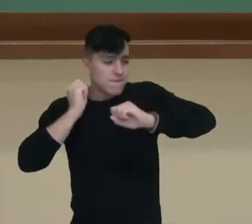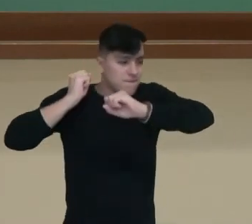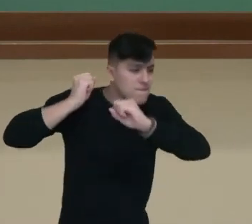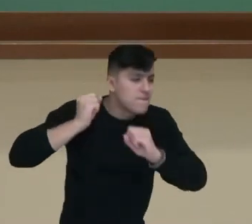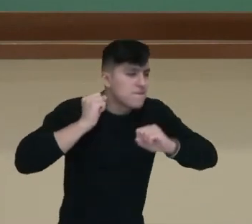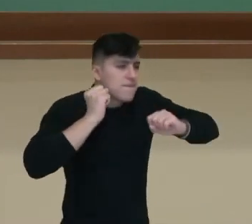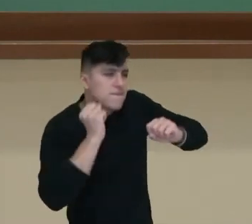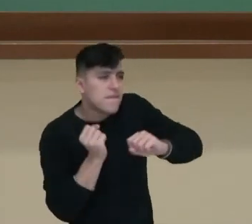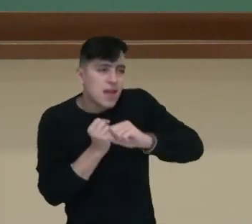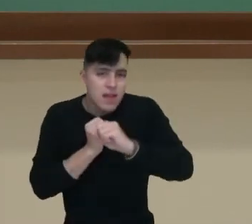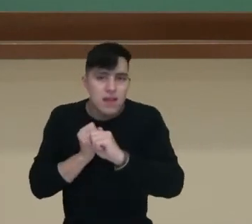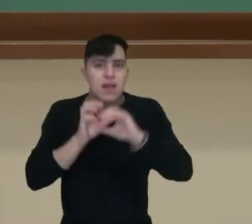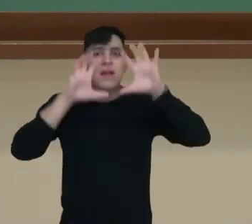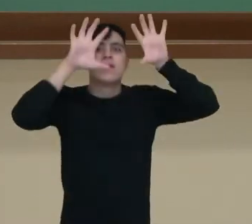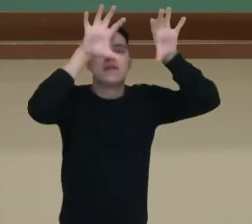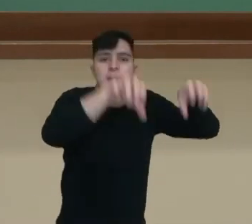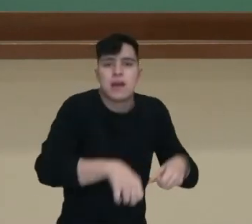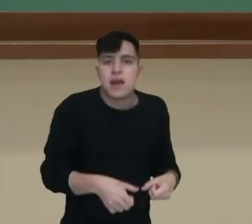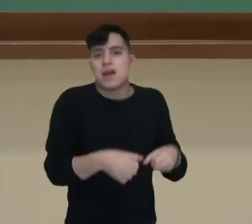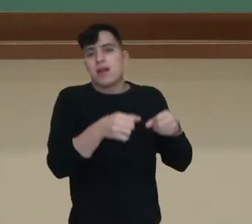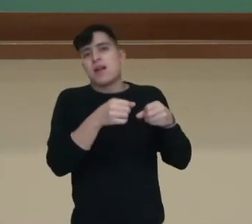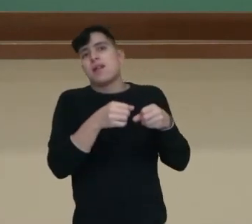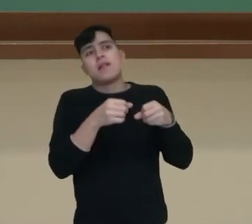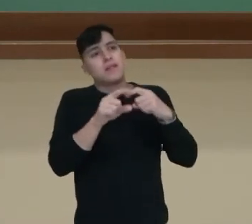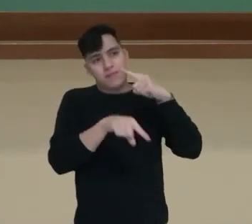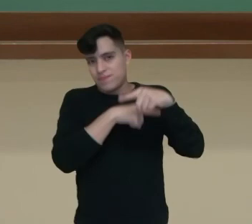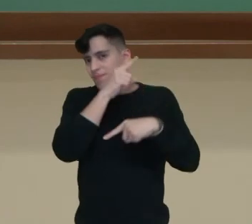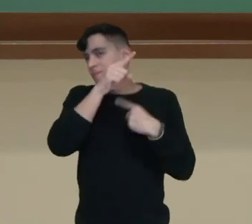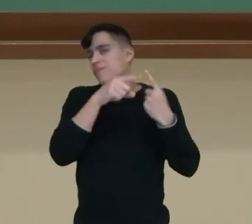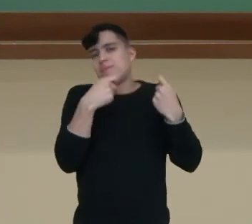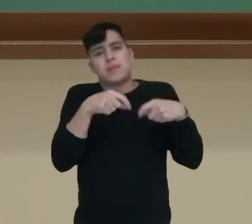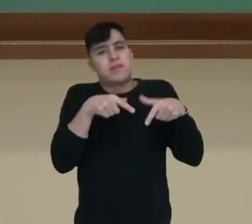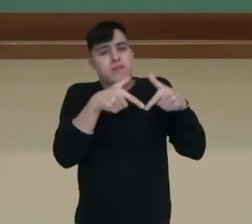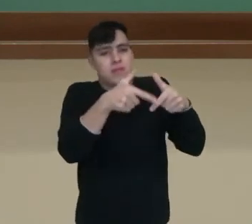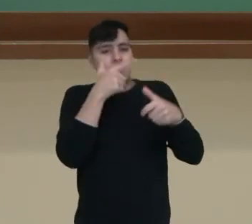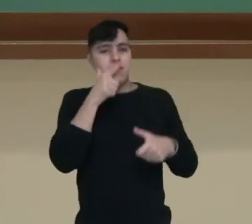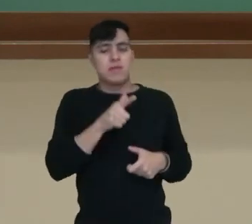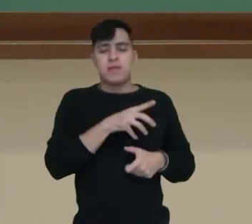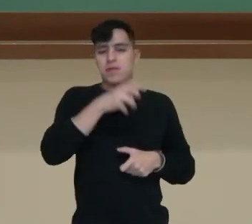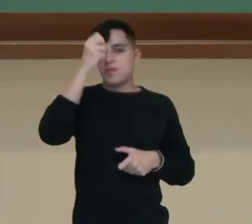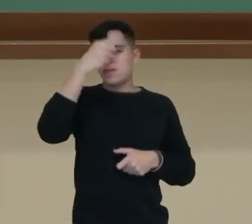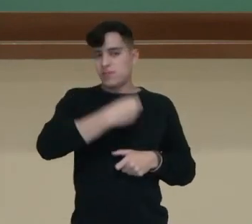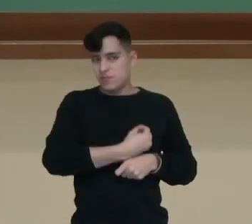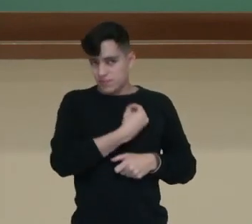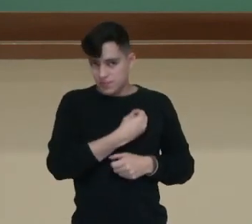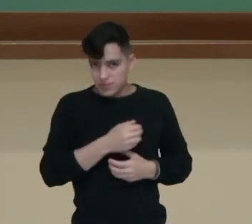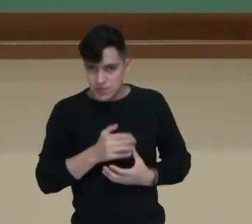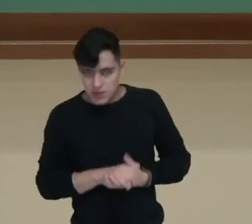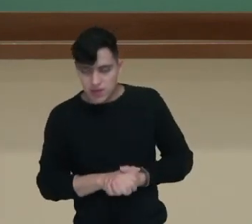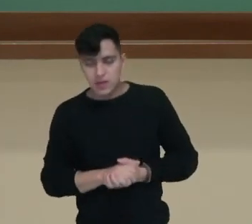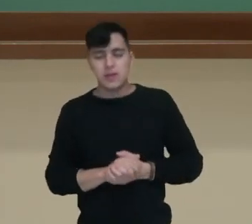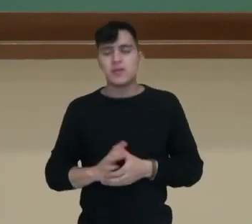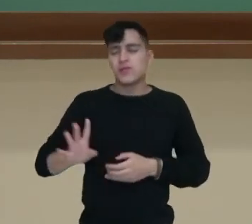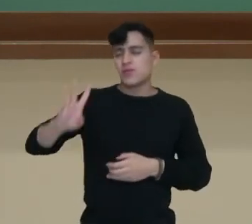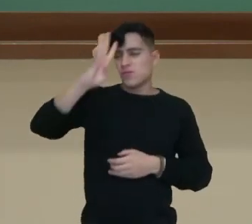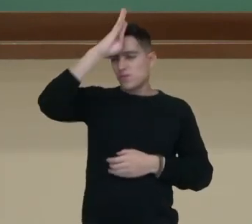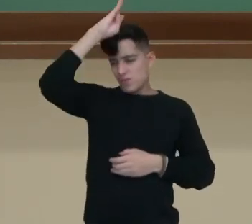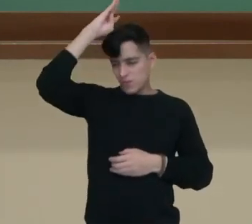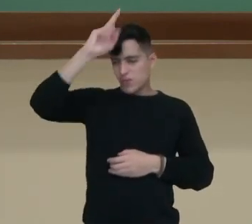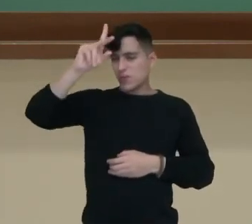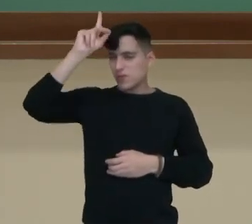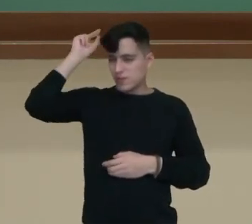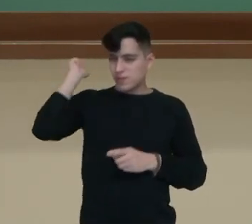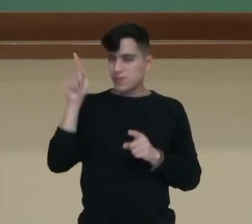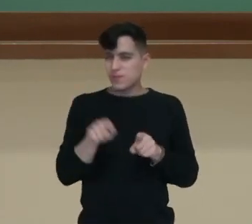tinham que lutar para sobreviver, né? Na Roma Antiga, as lutas da Roma Antiga, a gente citou algumas ali.